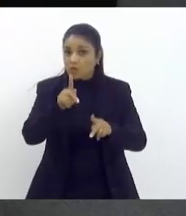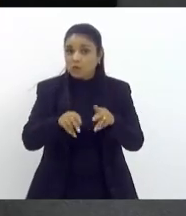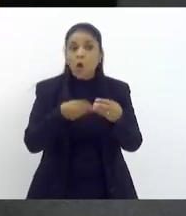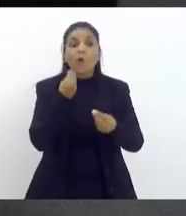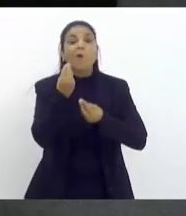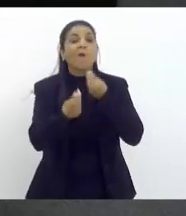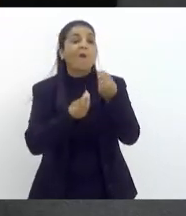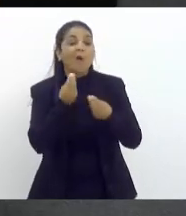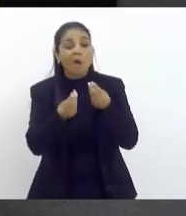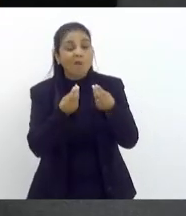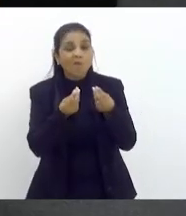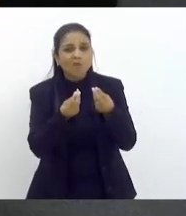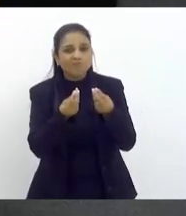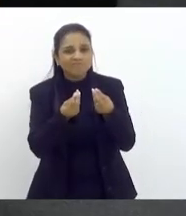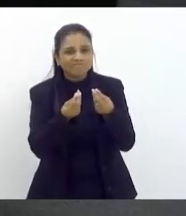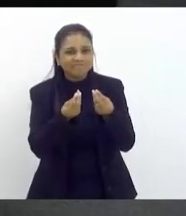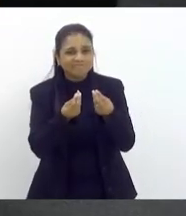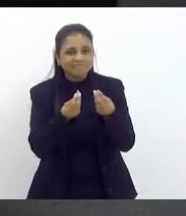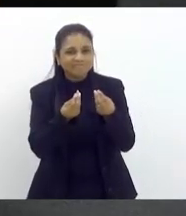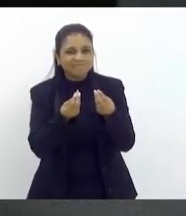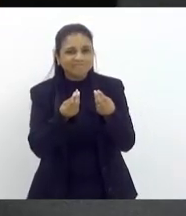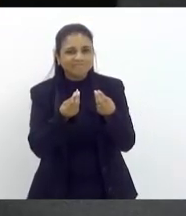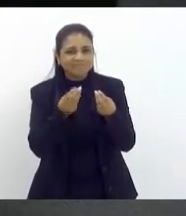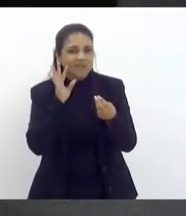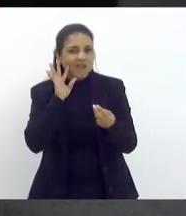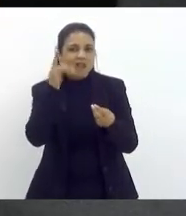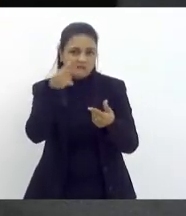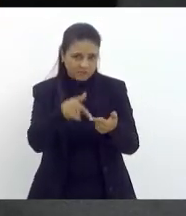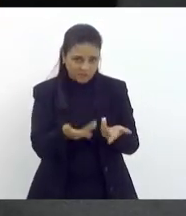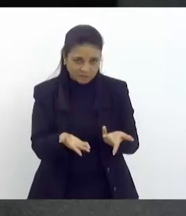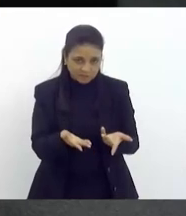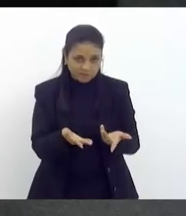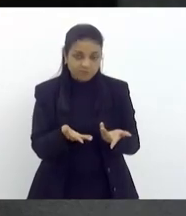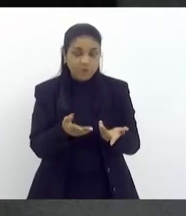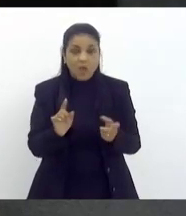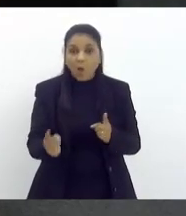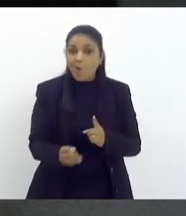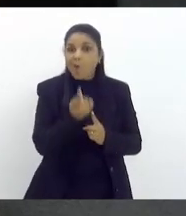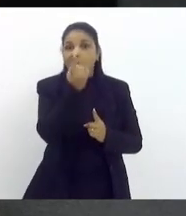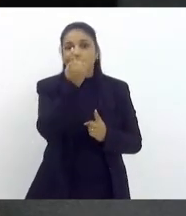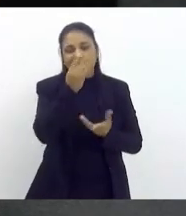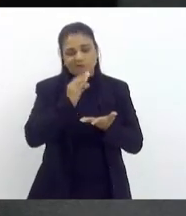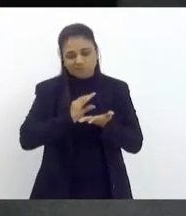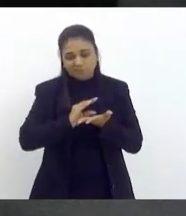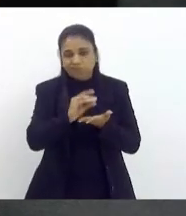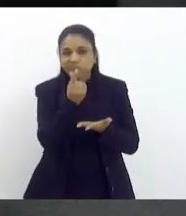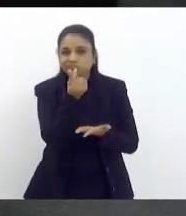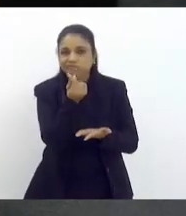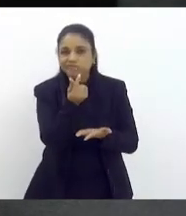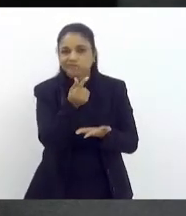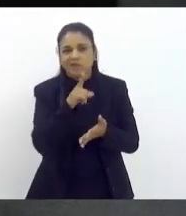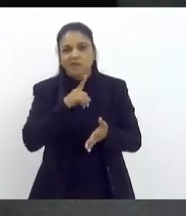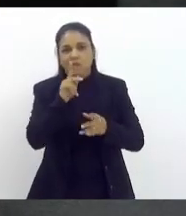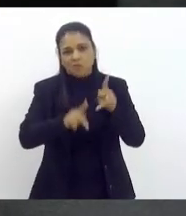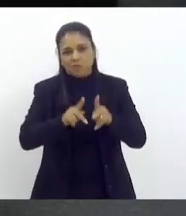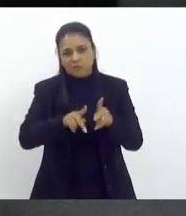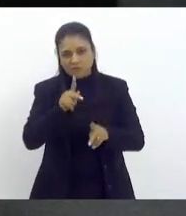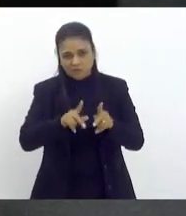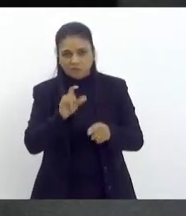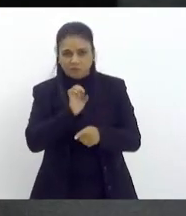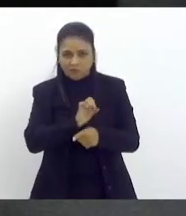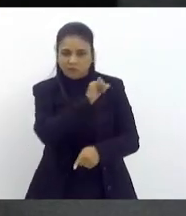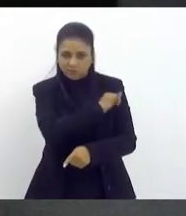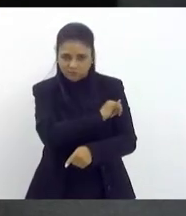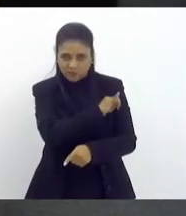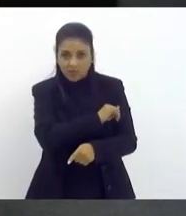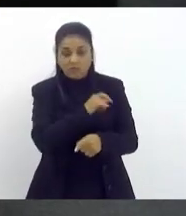esse programa porque é isso e a única renda nesse momento e a gente ampliou a manutenção desse